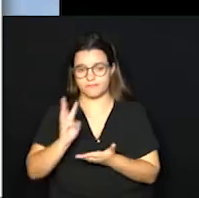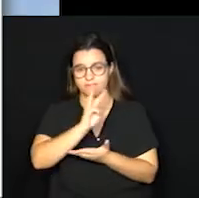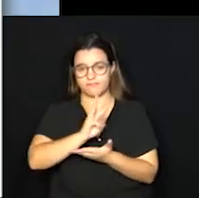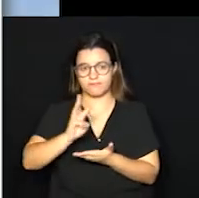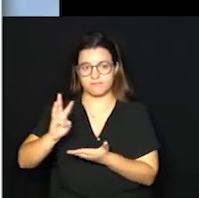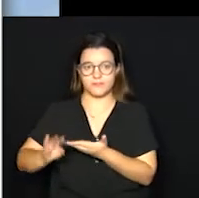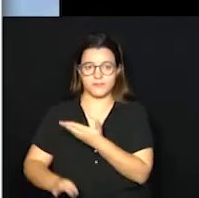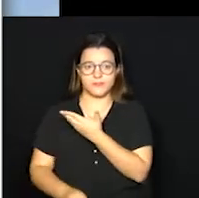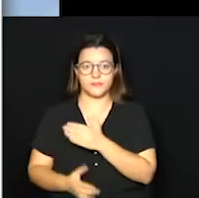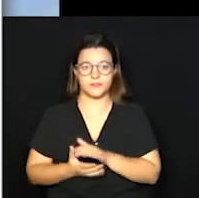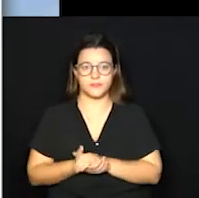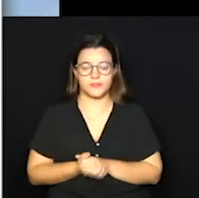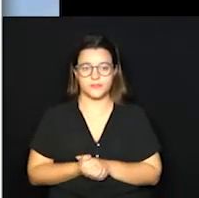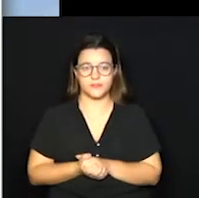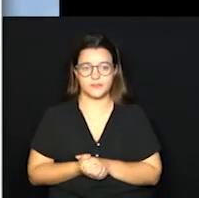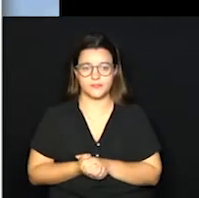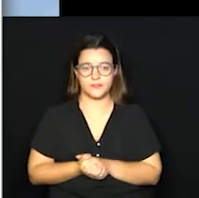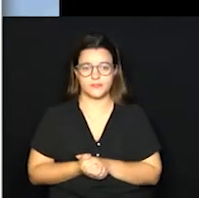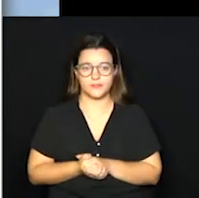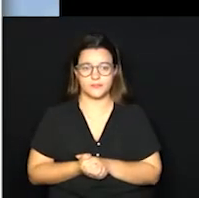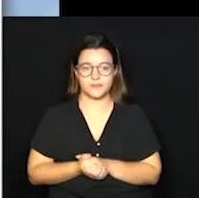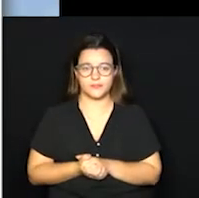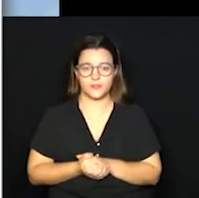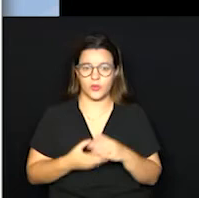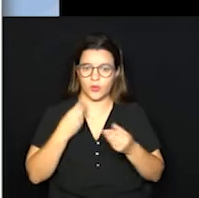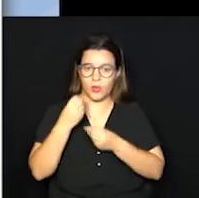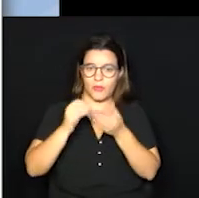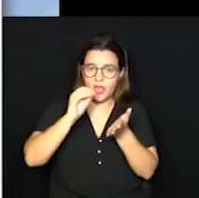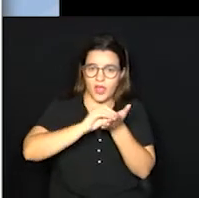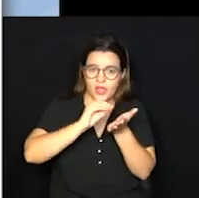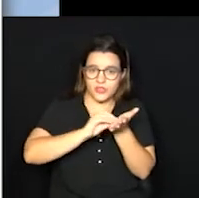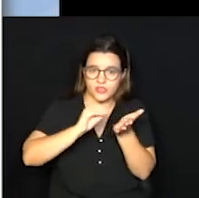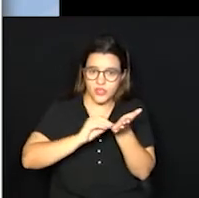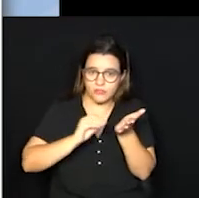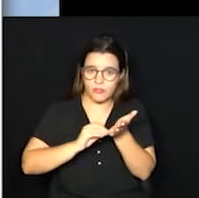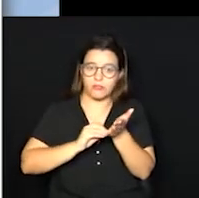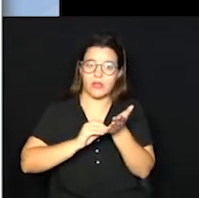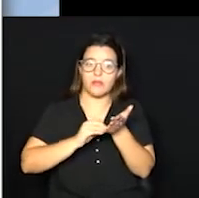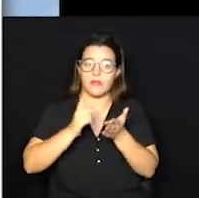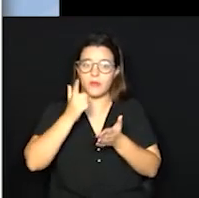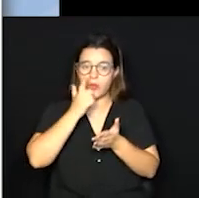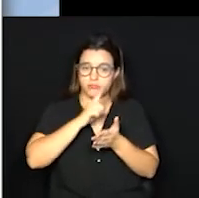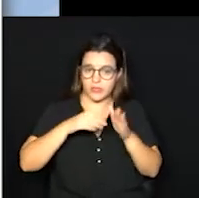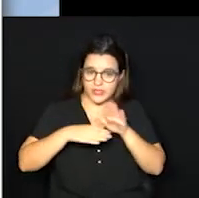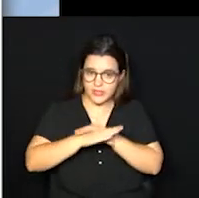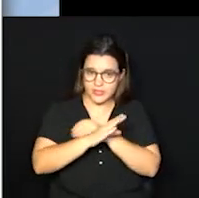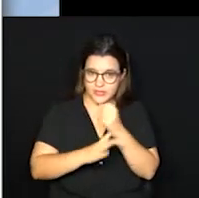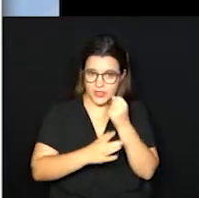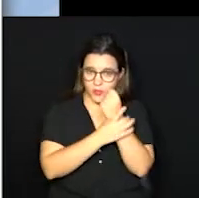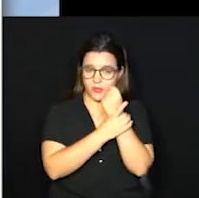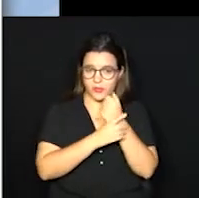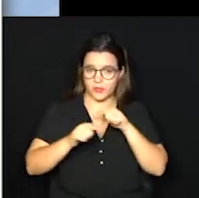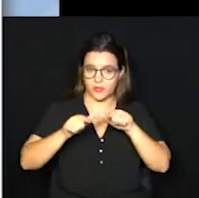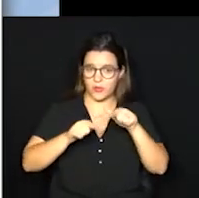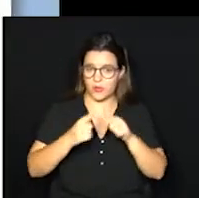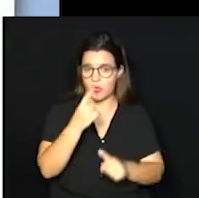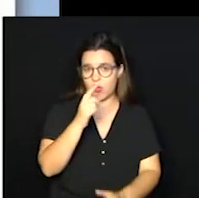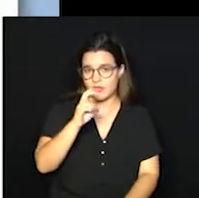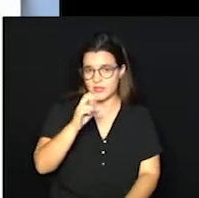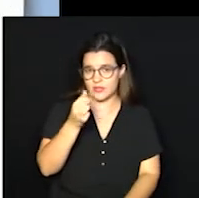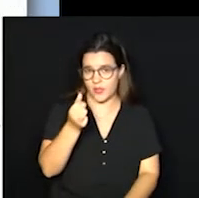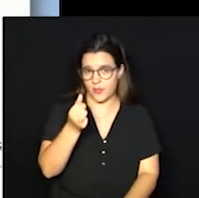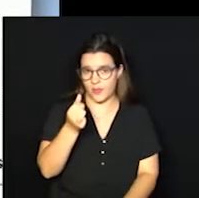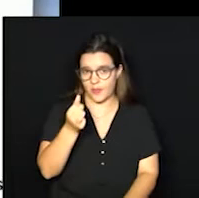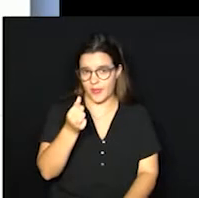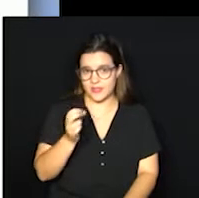cepat.campinas.sp.gov.br. Tem aqui, inclusive, os canais também para agendamento para o seguro-desemprego que é o 156 das 7h30 da